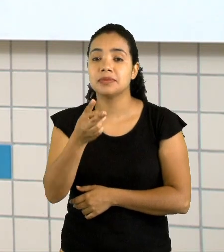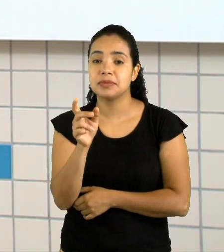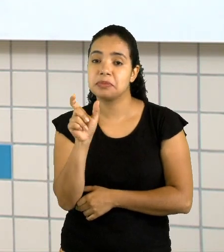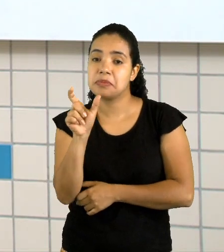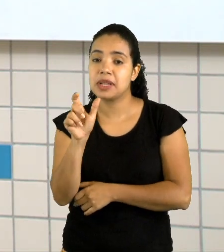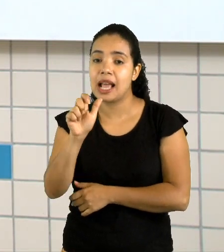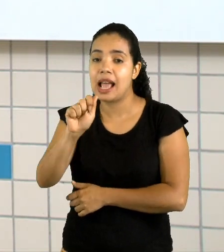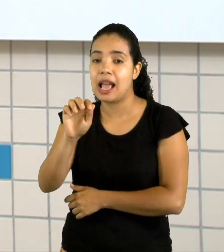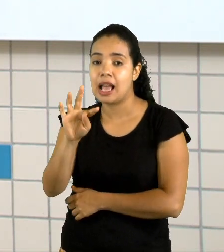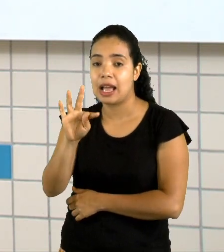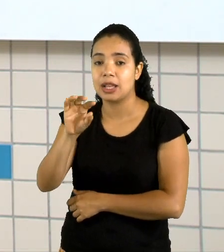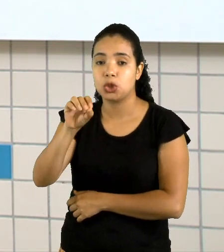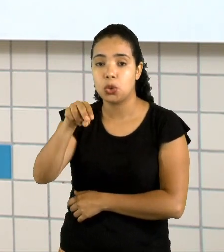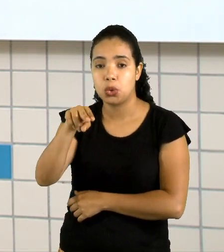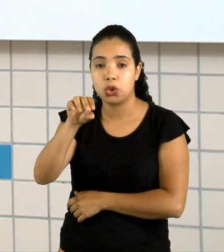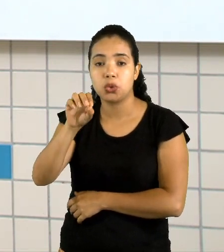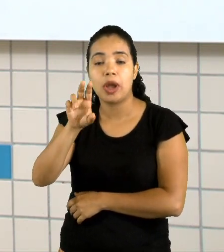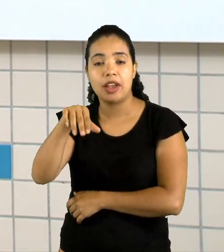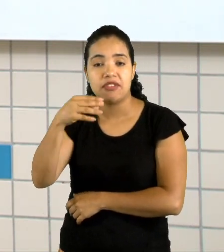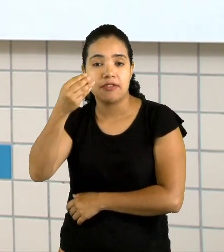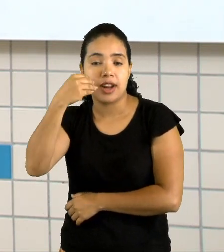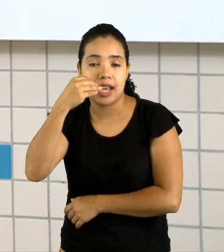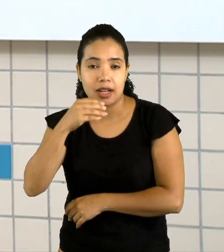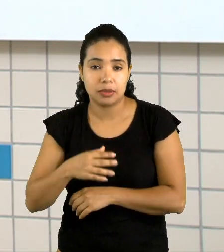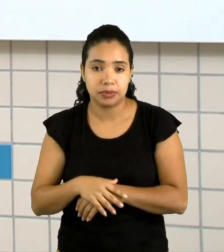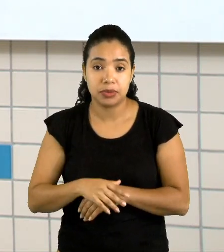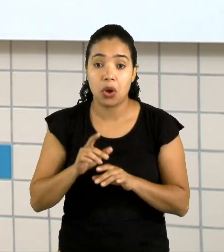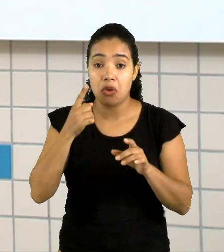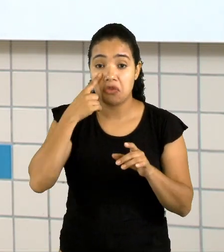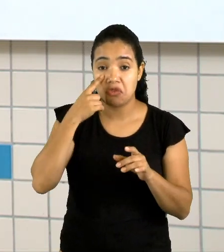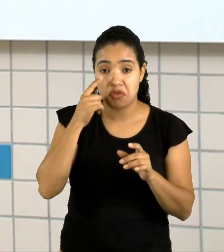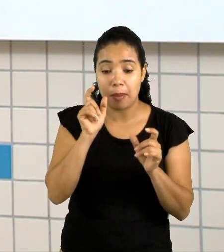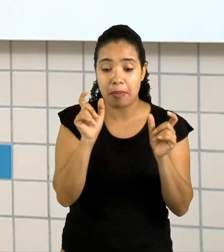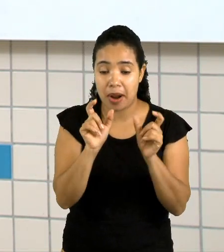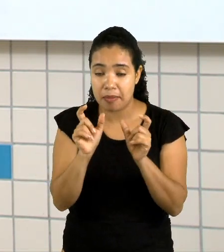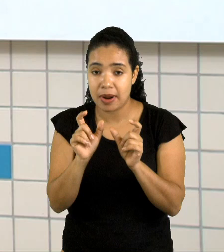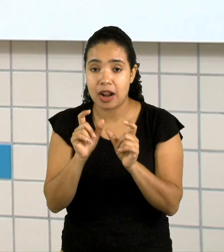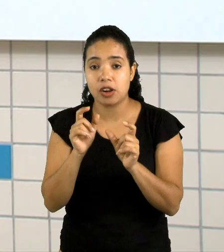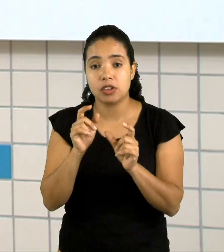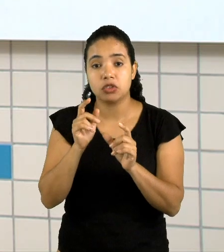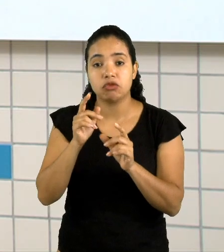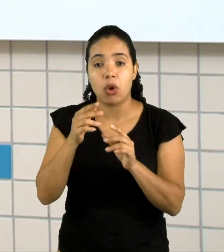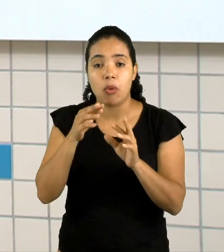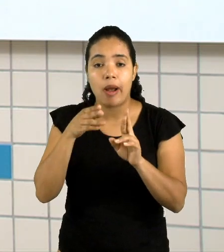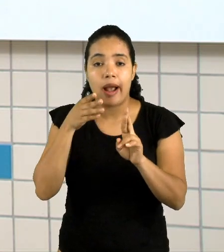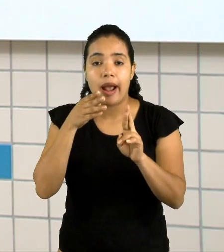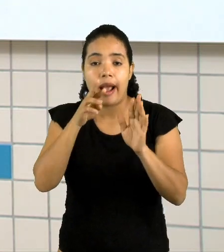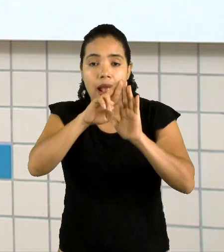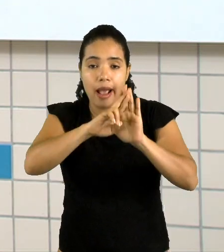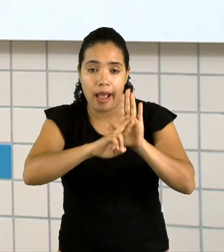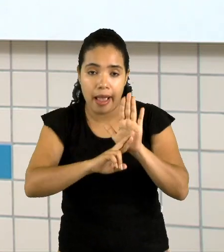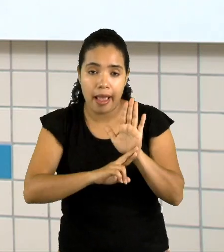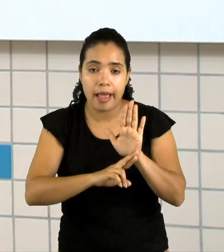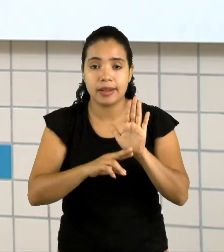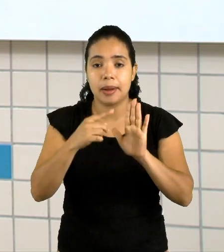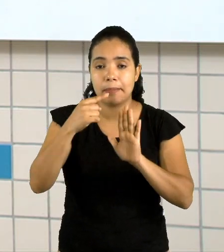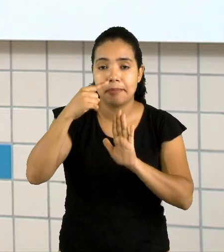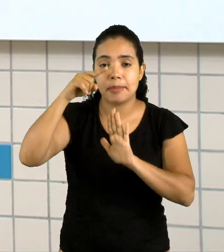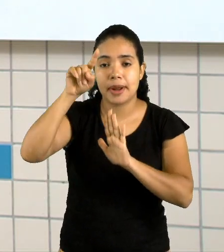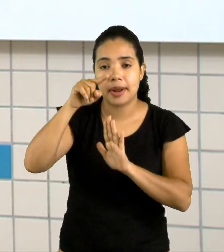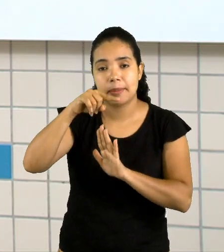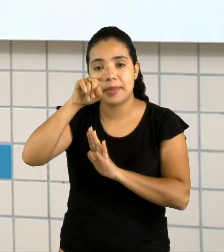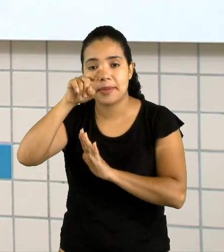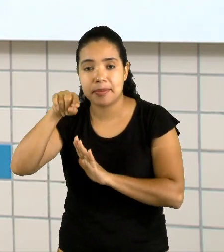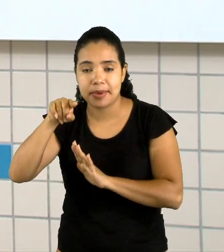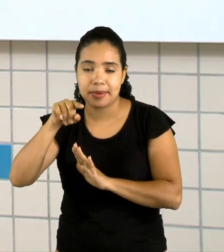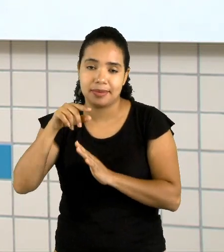essas palavras juntos e vamos construir uma regra de acentuação para esses monossílabos